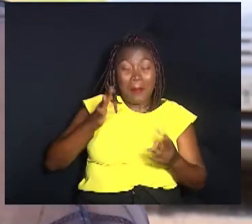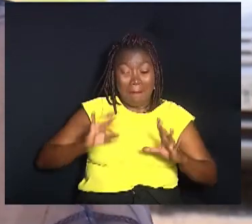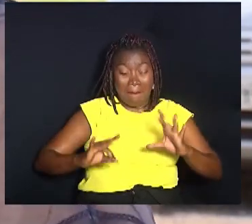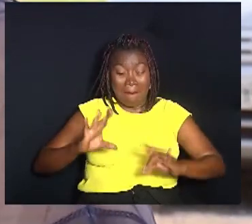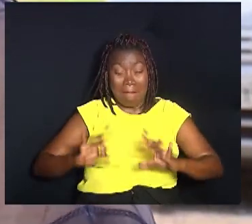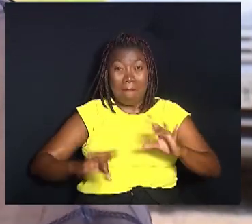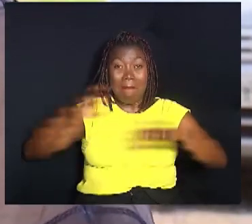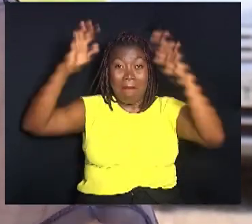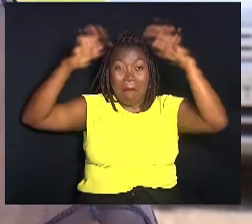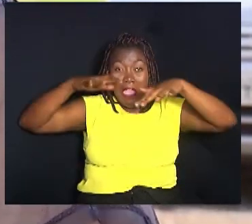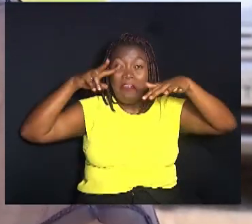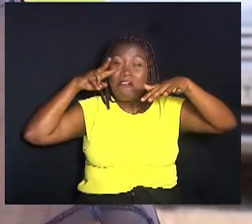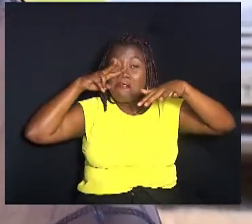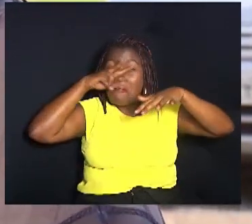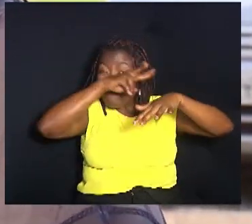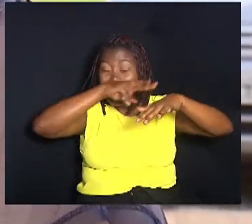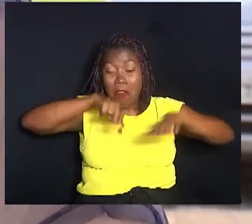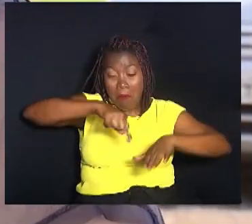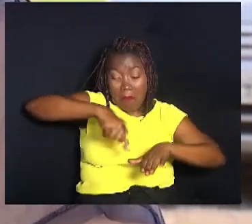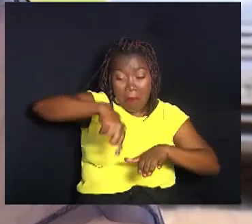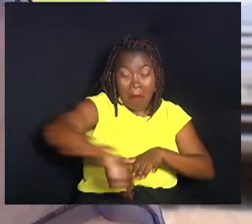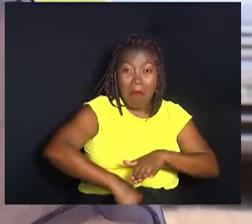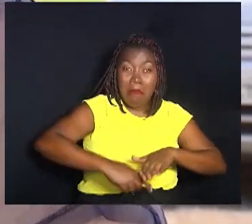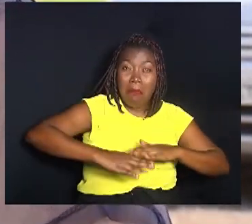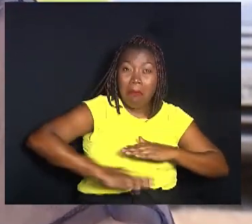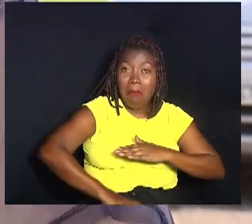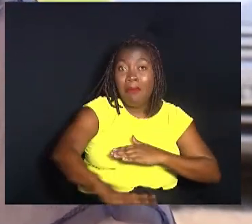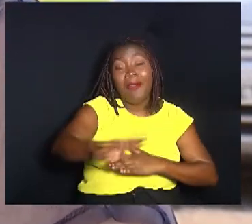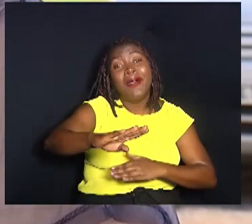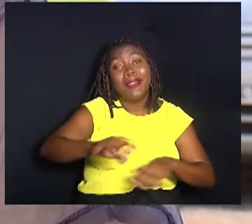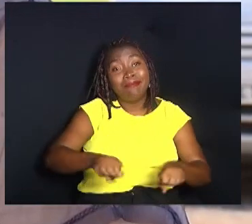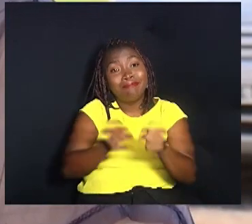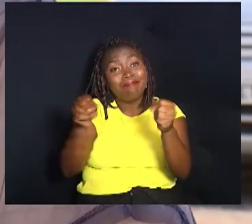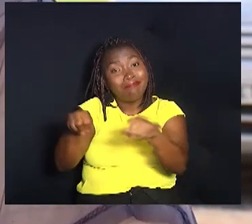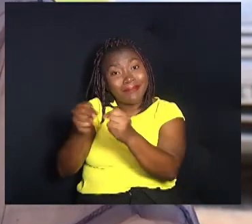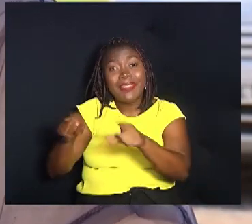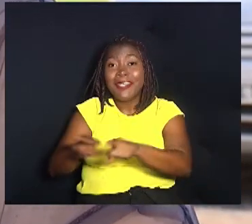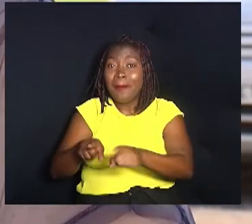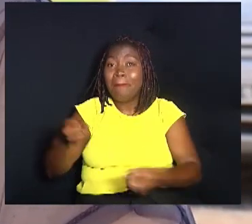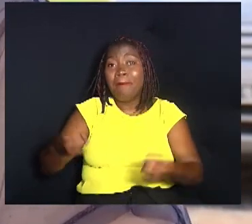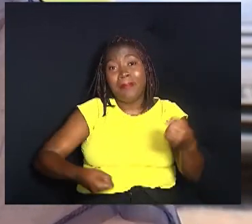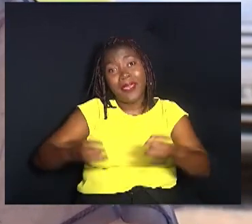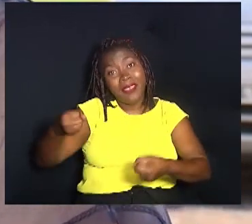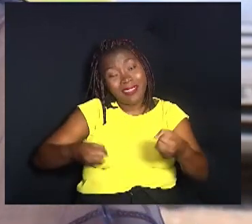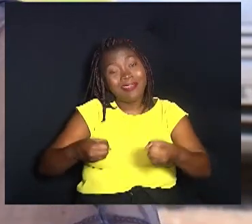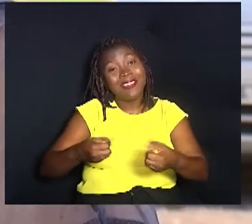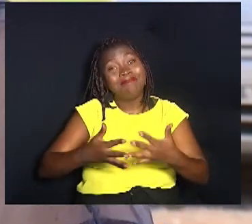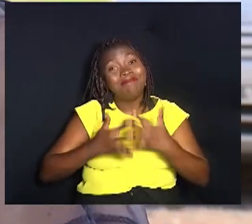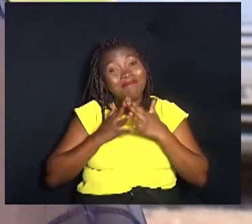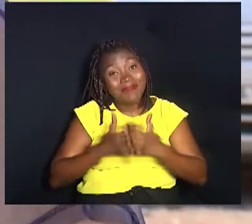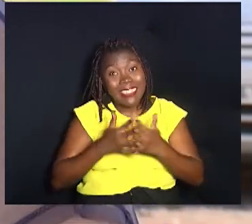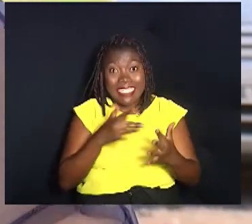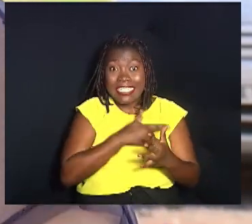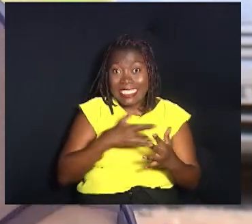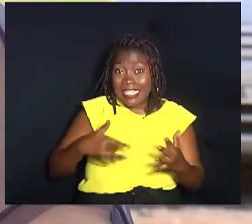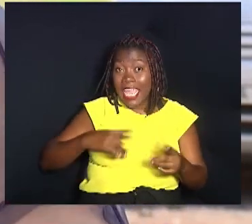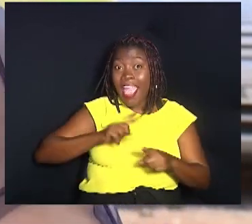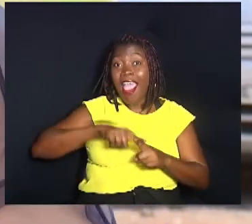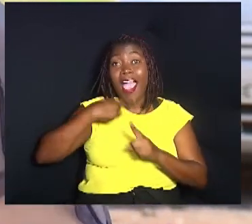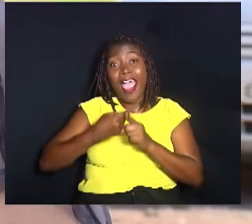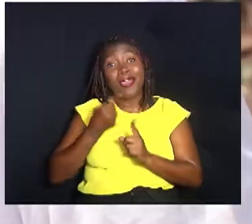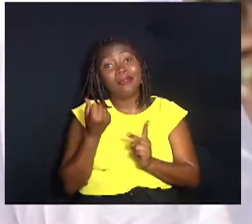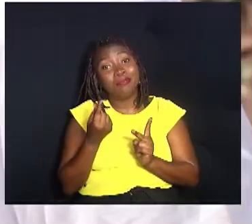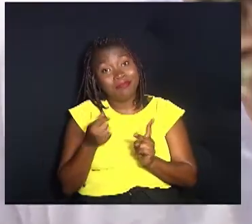vir arrancar e abrir mais os buracos da rua ainda, onde acaba danificando também os veículos. Então o prejuízo, além da saúde, é